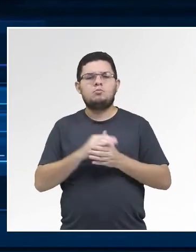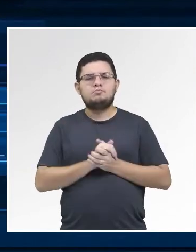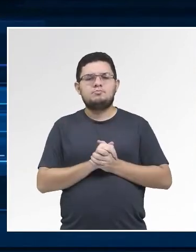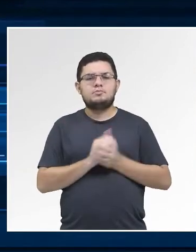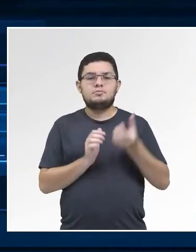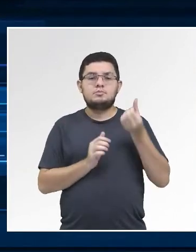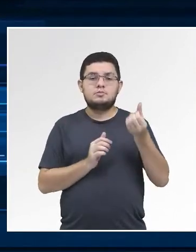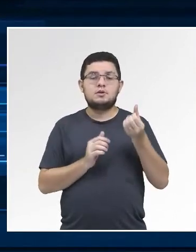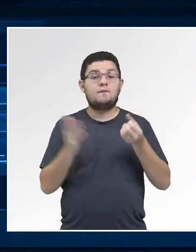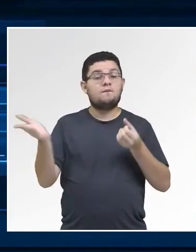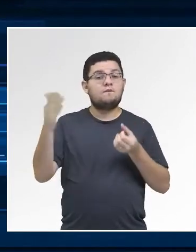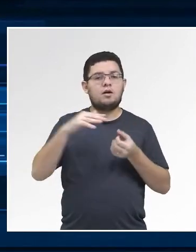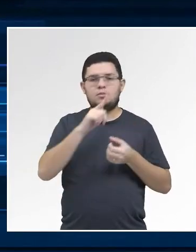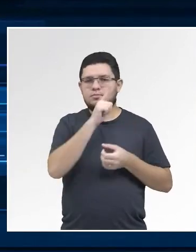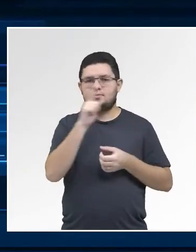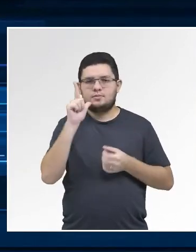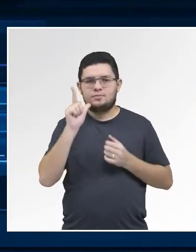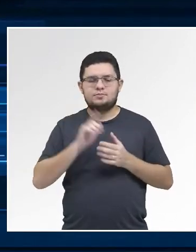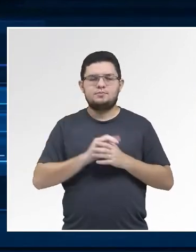snack. Vamos lanchar.